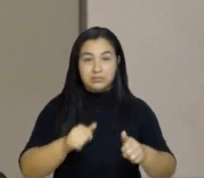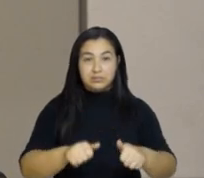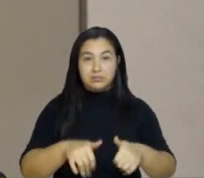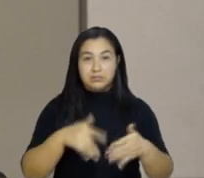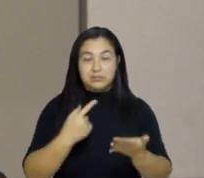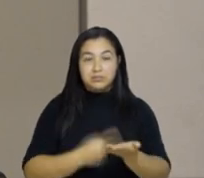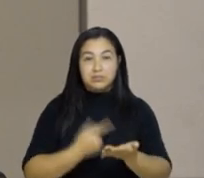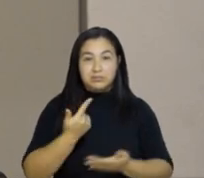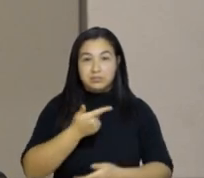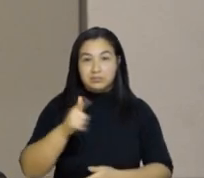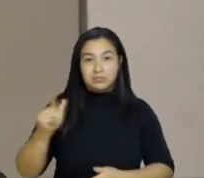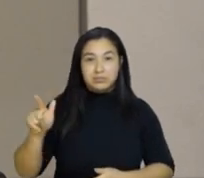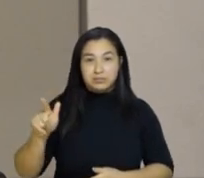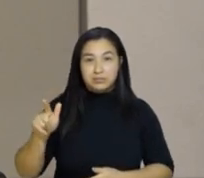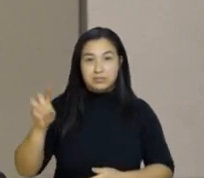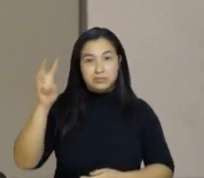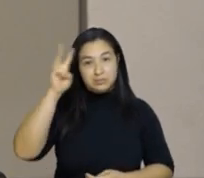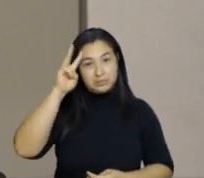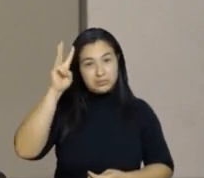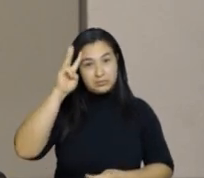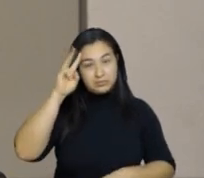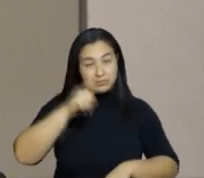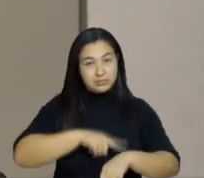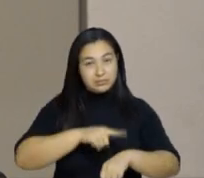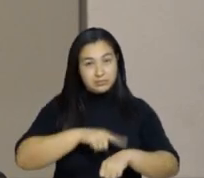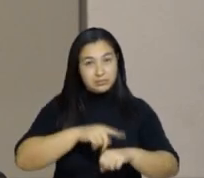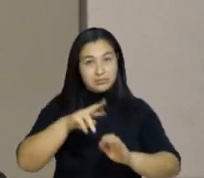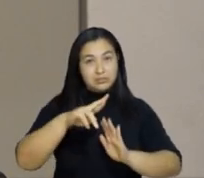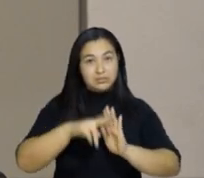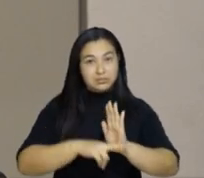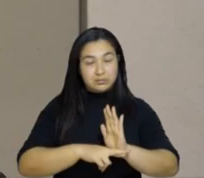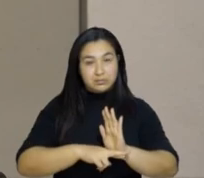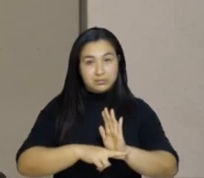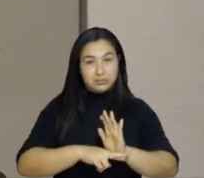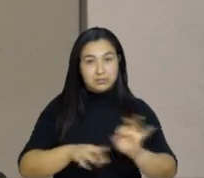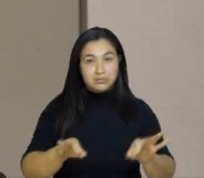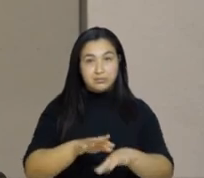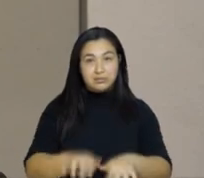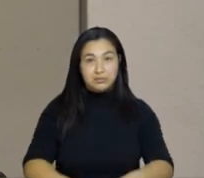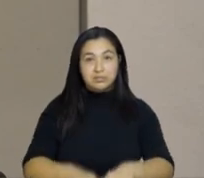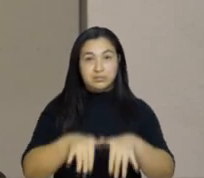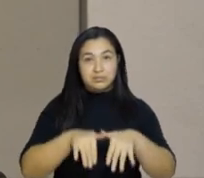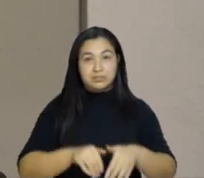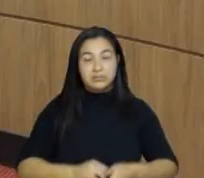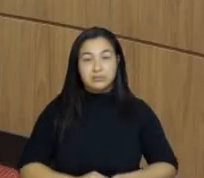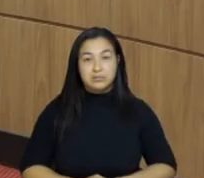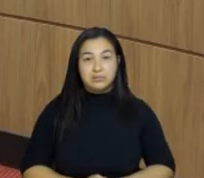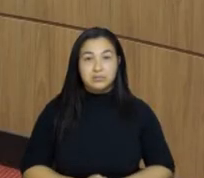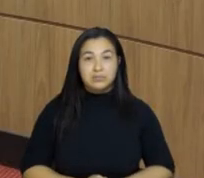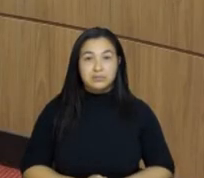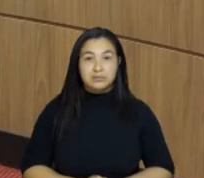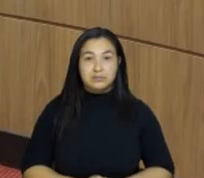convoca outra ordinária para terça-feira, no horário regimental. Está encerrada a presente sessão.